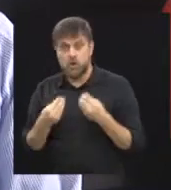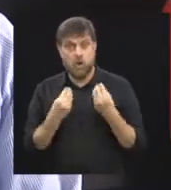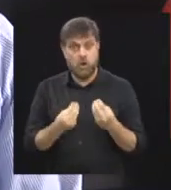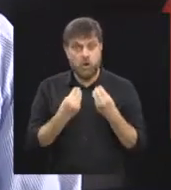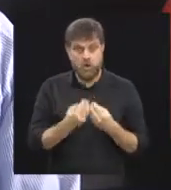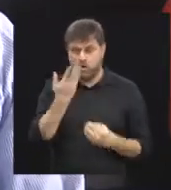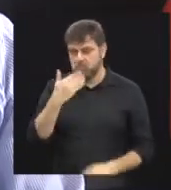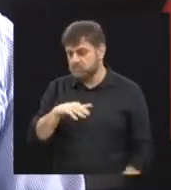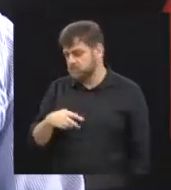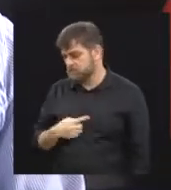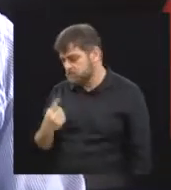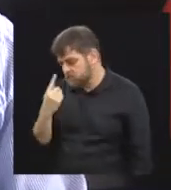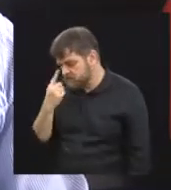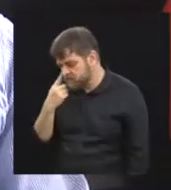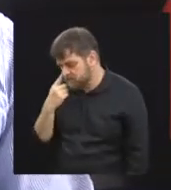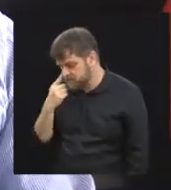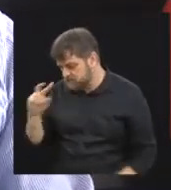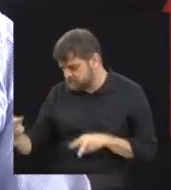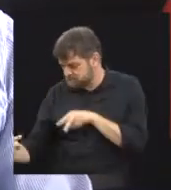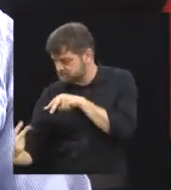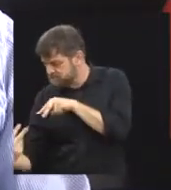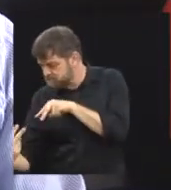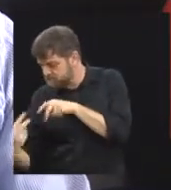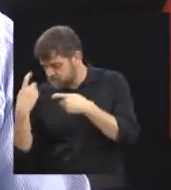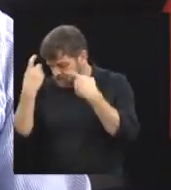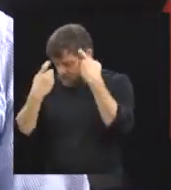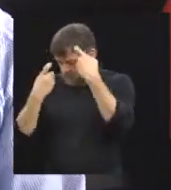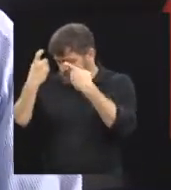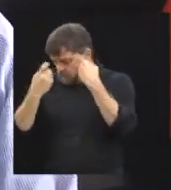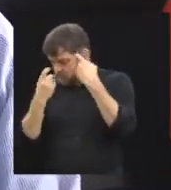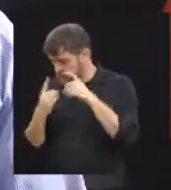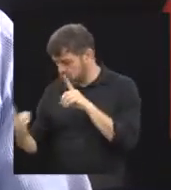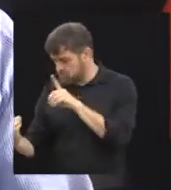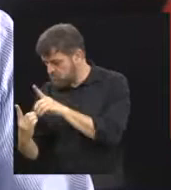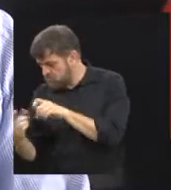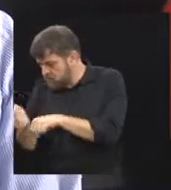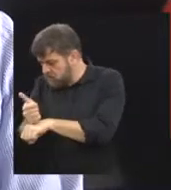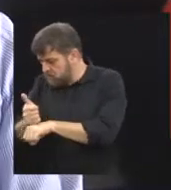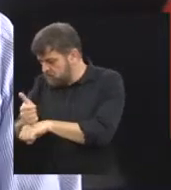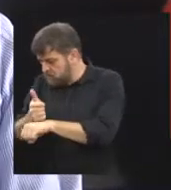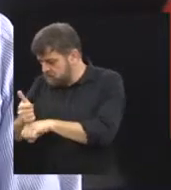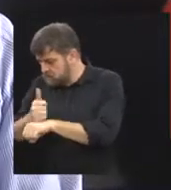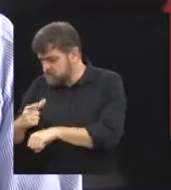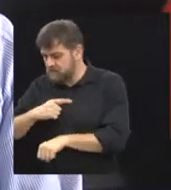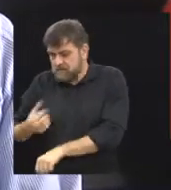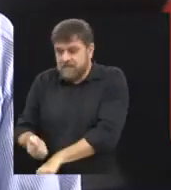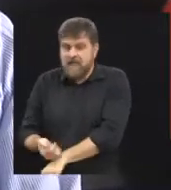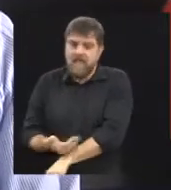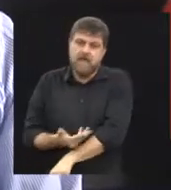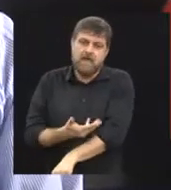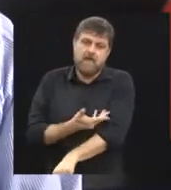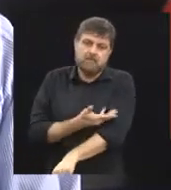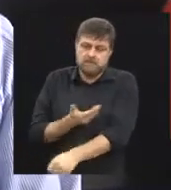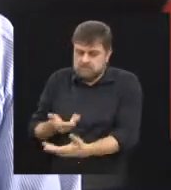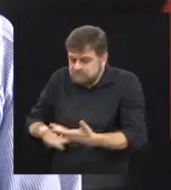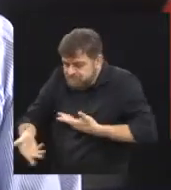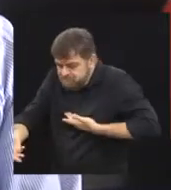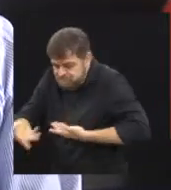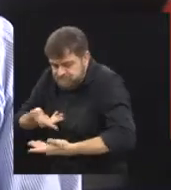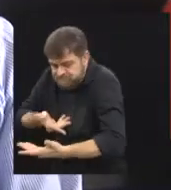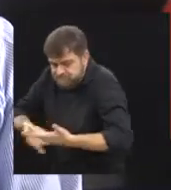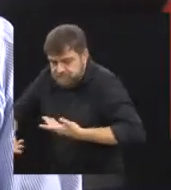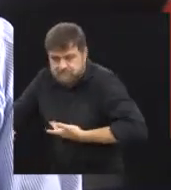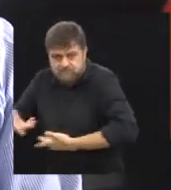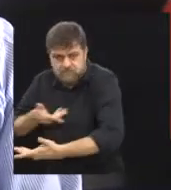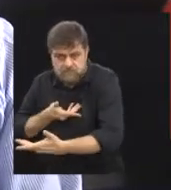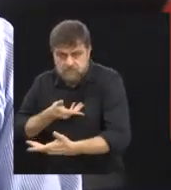criança dessa, né, você não tem como se preocupar apenas com o atendimento técnico, há o atendimento emocional. Né? Isso é um